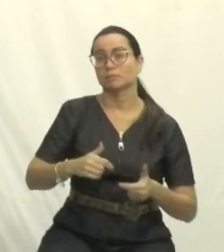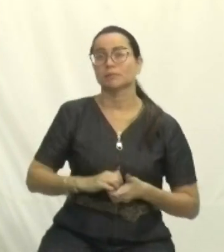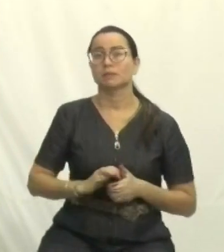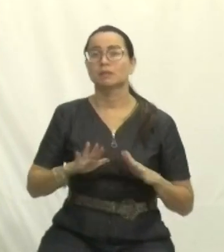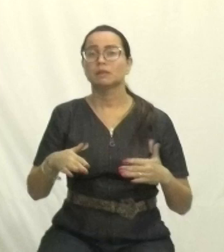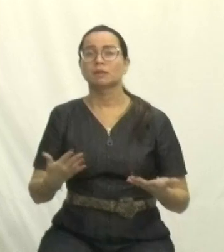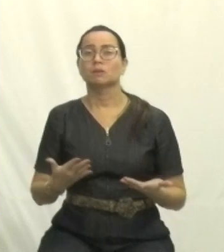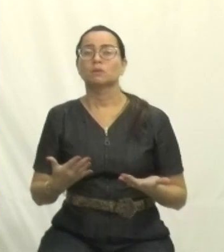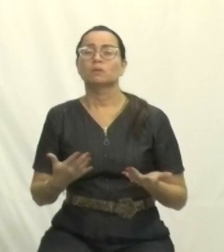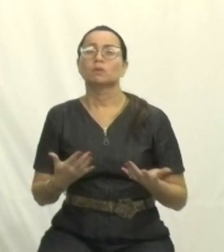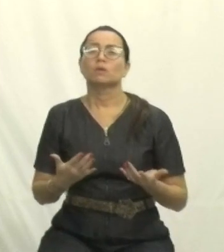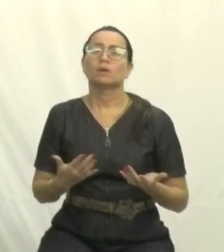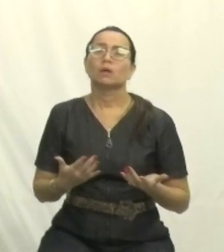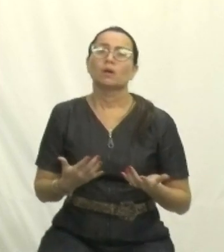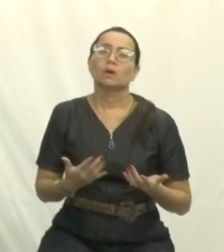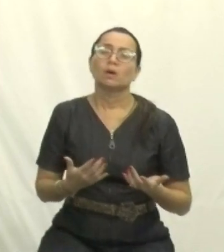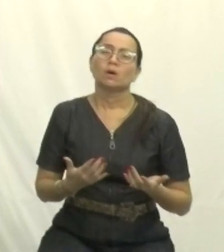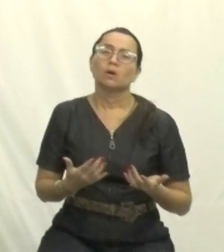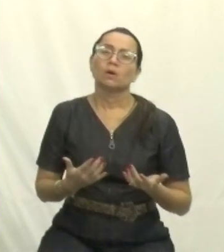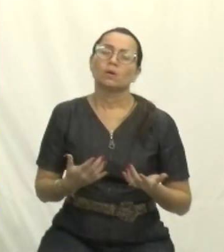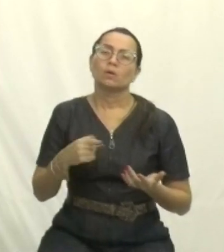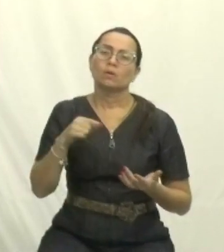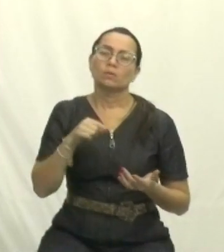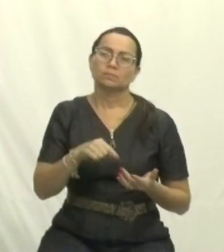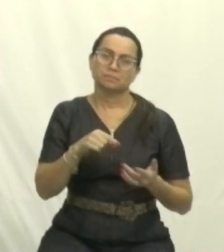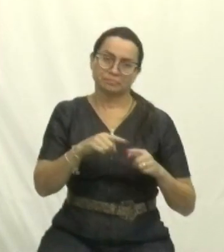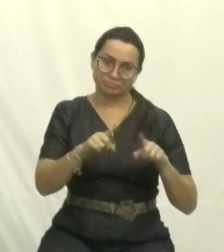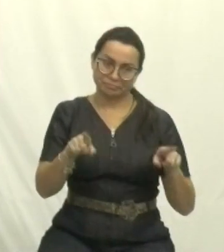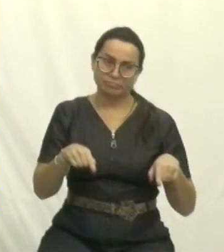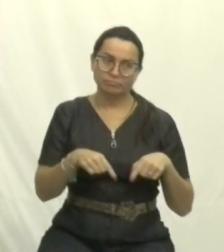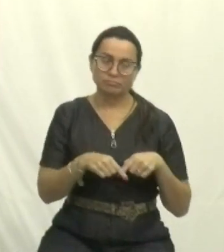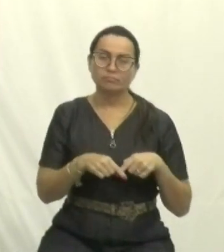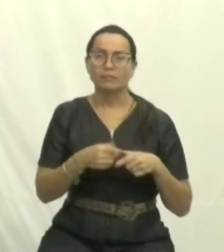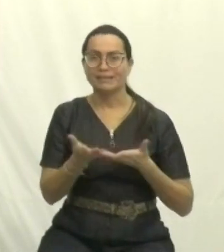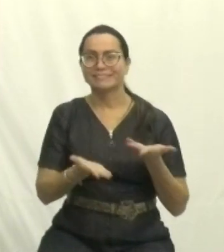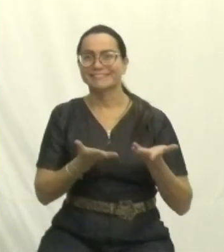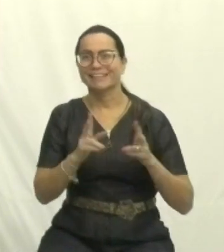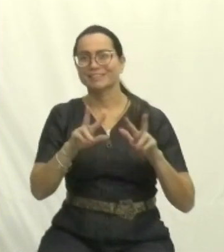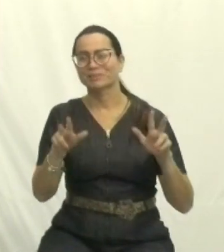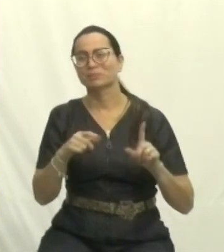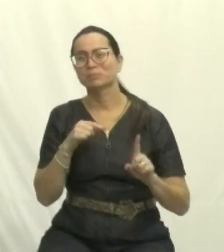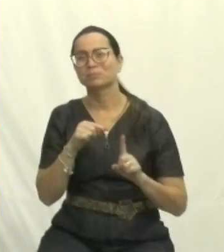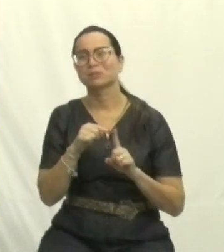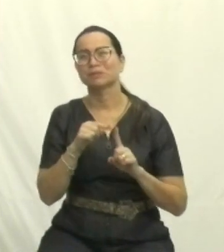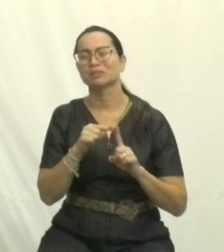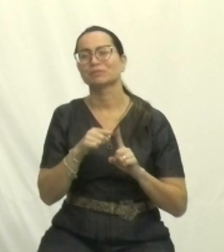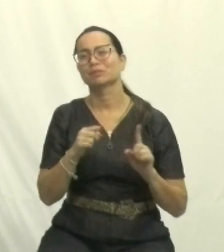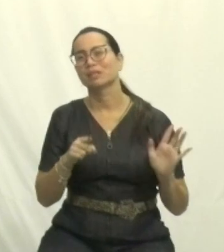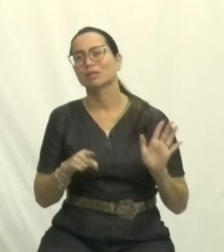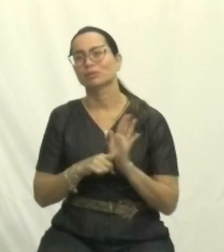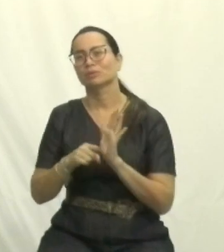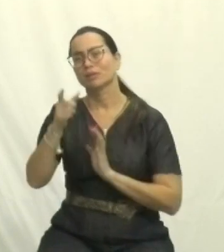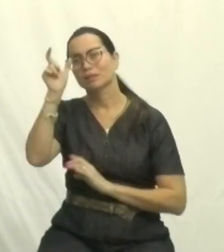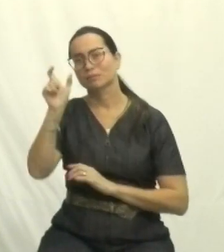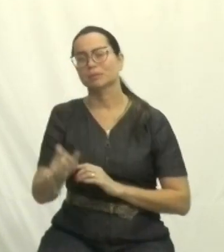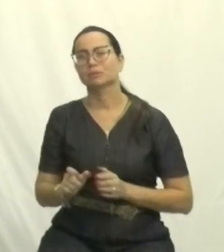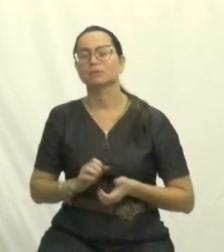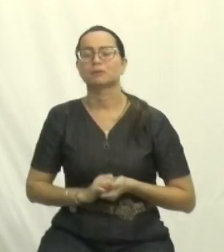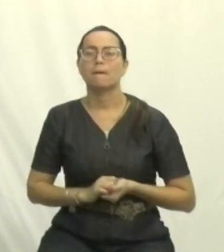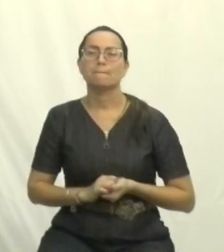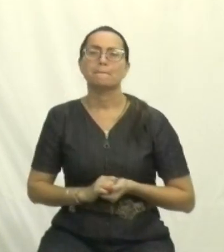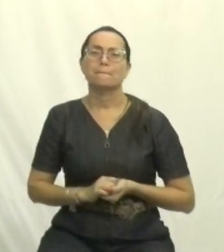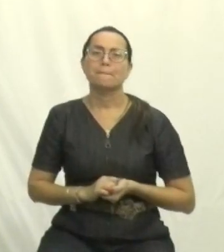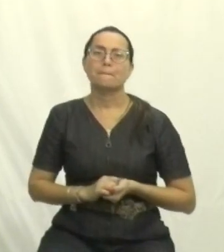quartéis e auxiliam sobremaneira aí no atendimento das pessoas. Então, eles compõem os nossos